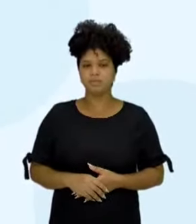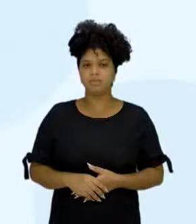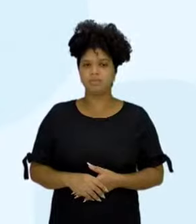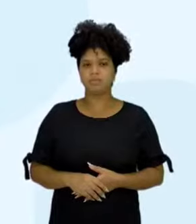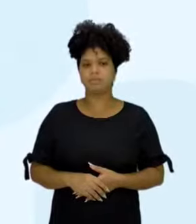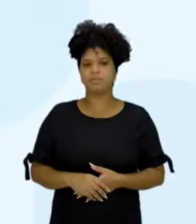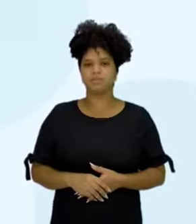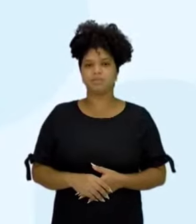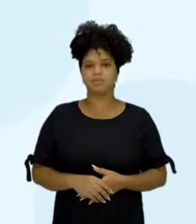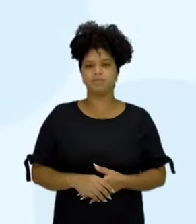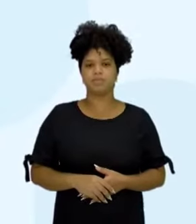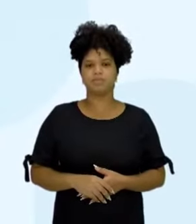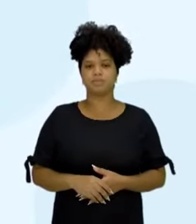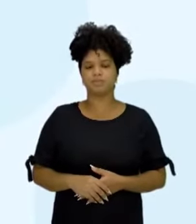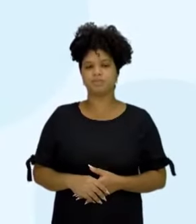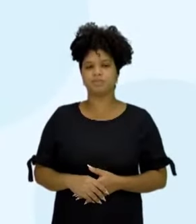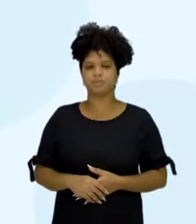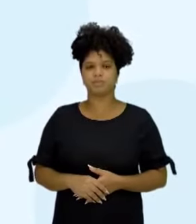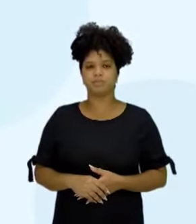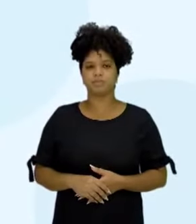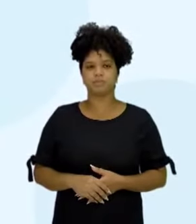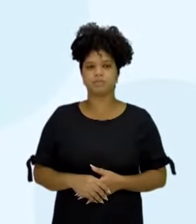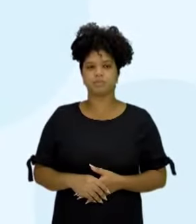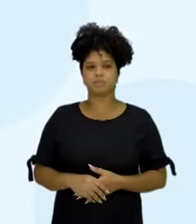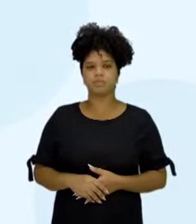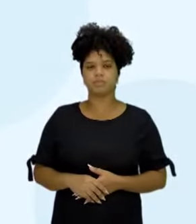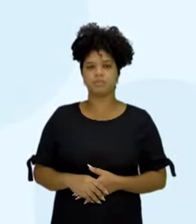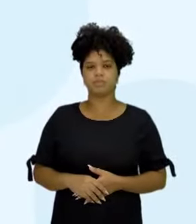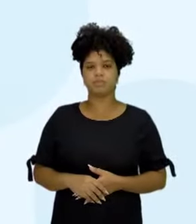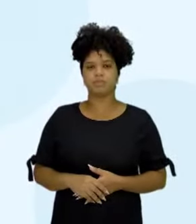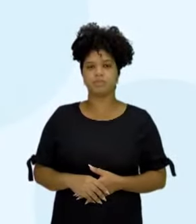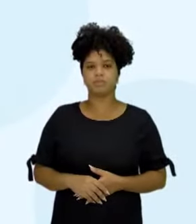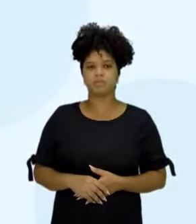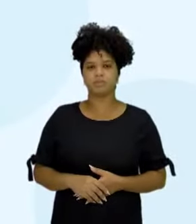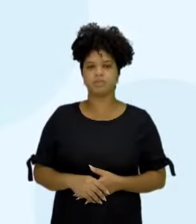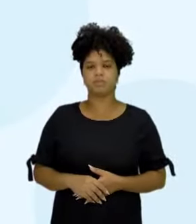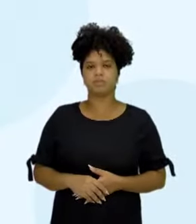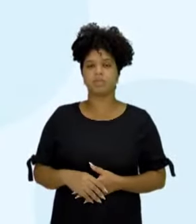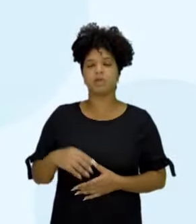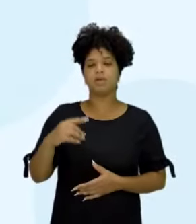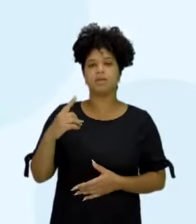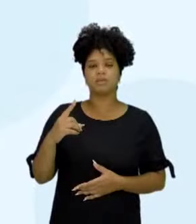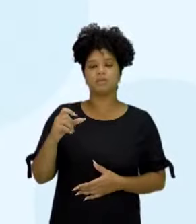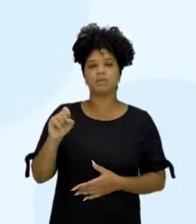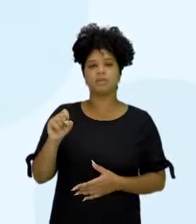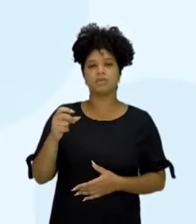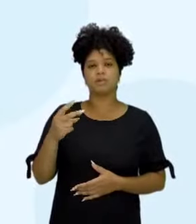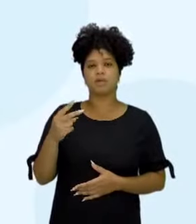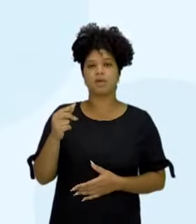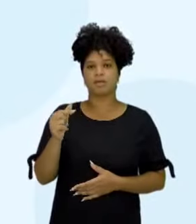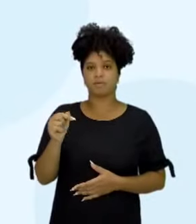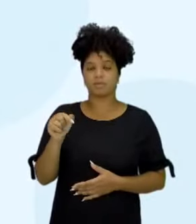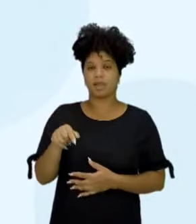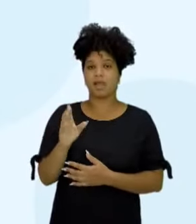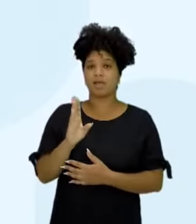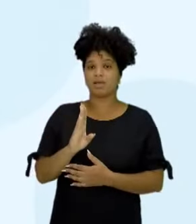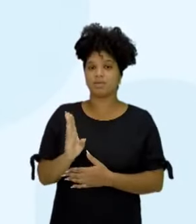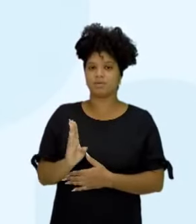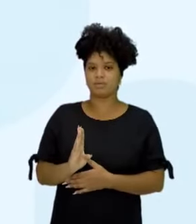1897. Girls could go to school. Apenas em 1827, aqui no